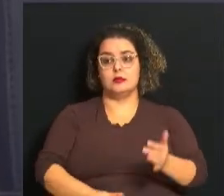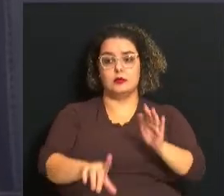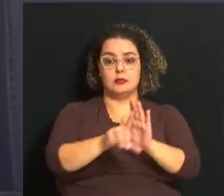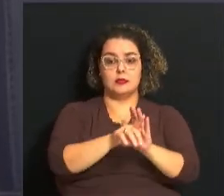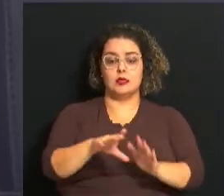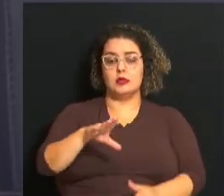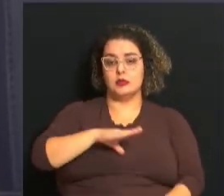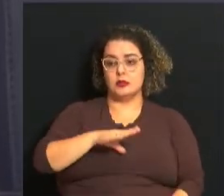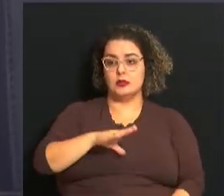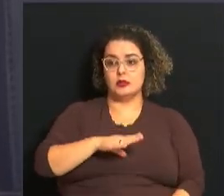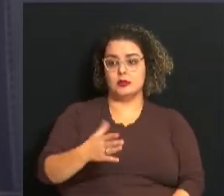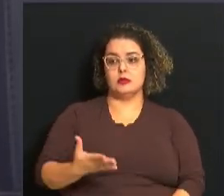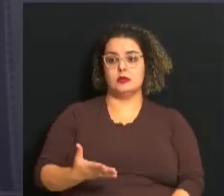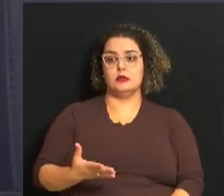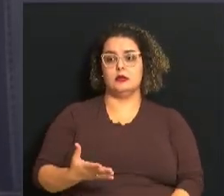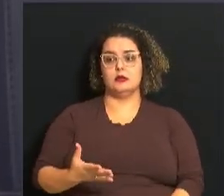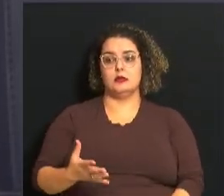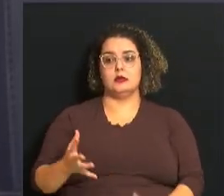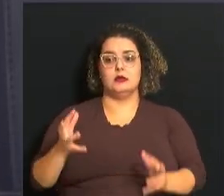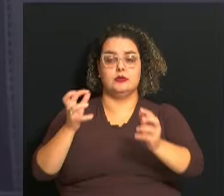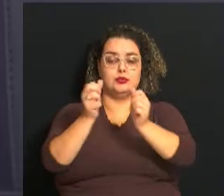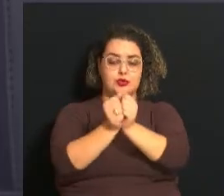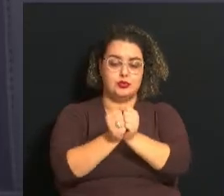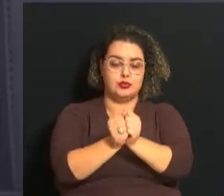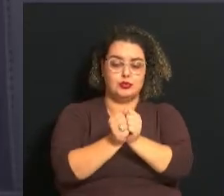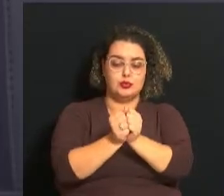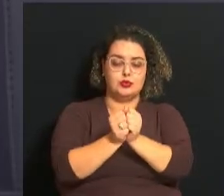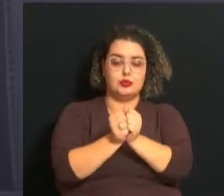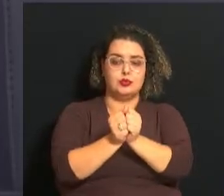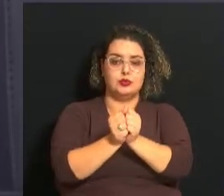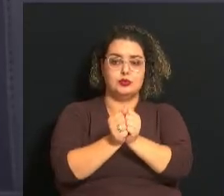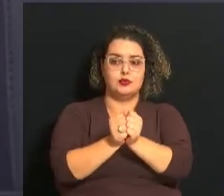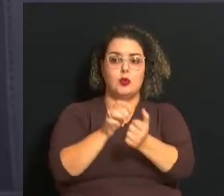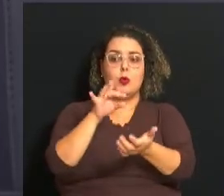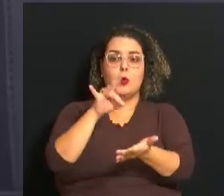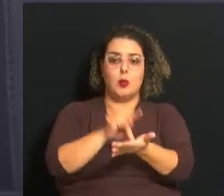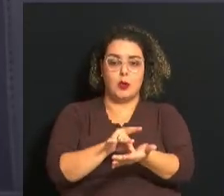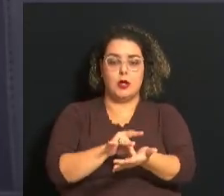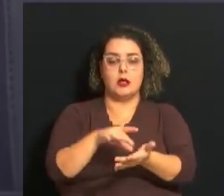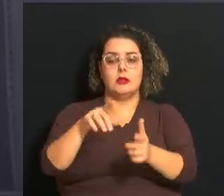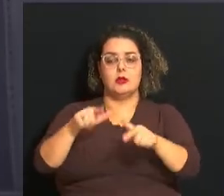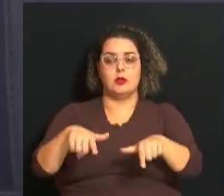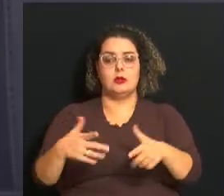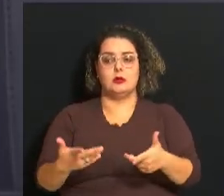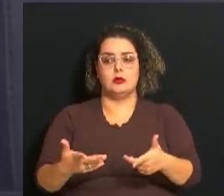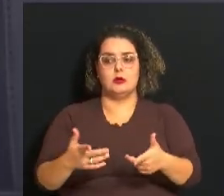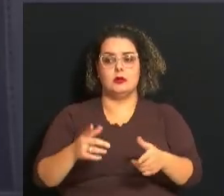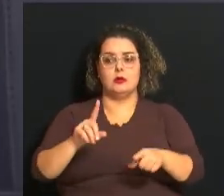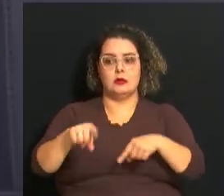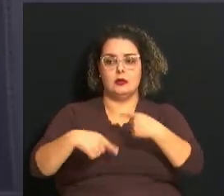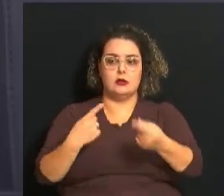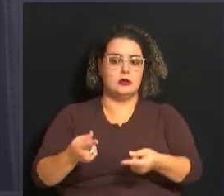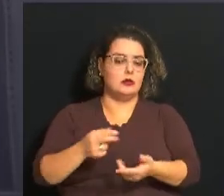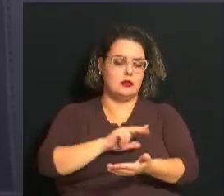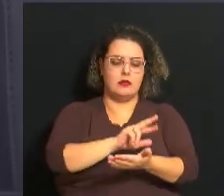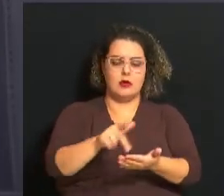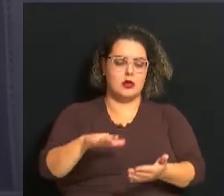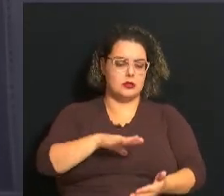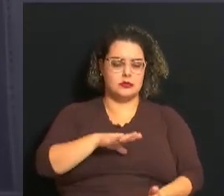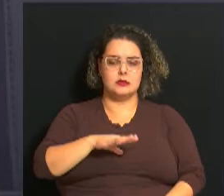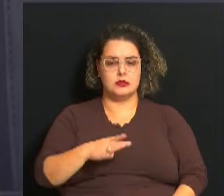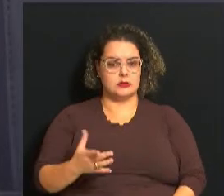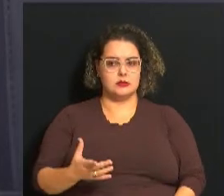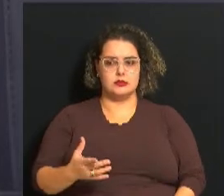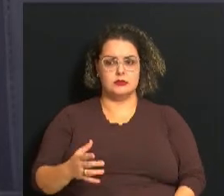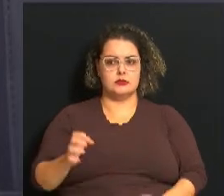Então ela é muito casada com as com a realidade local não tem outras vozes em vários municípios que têm o